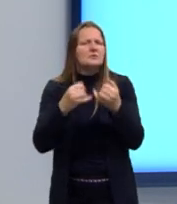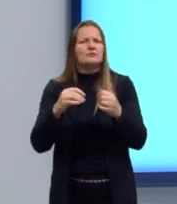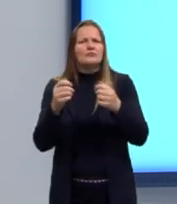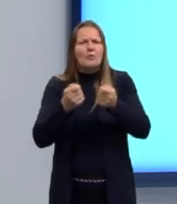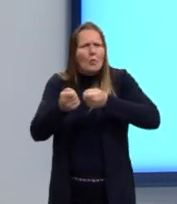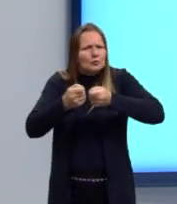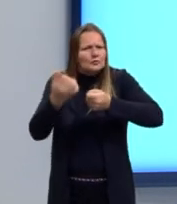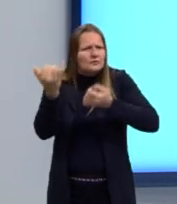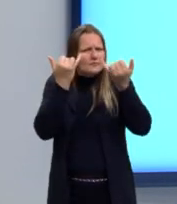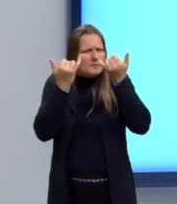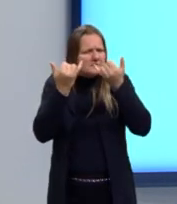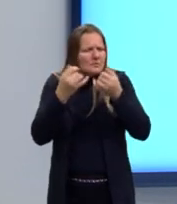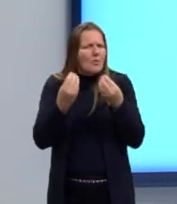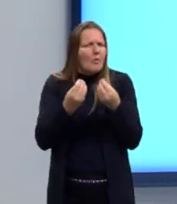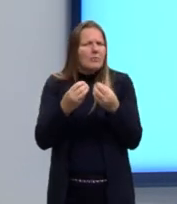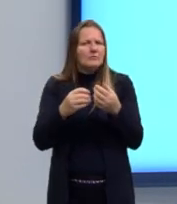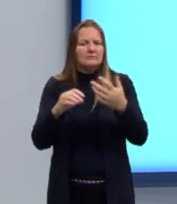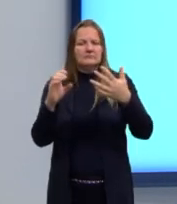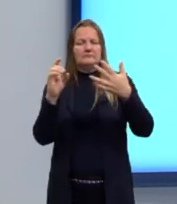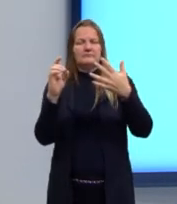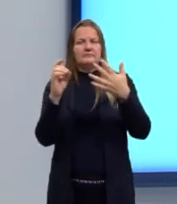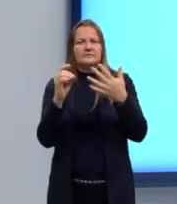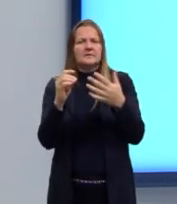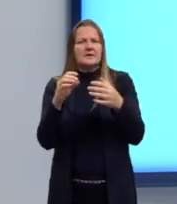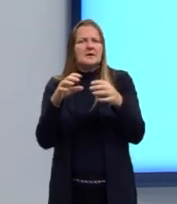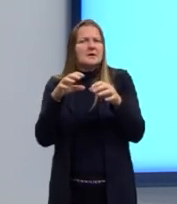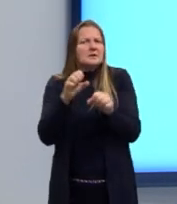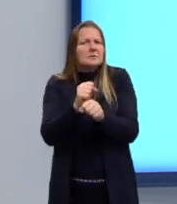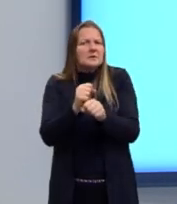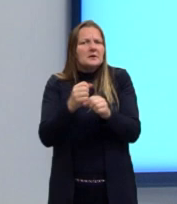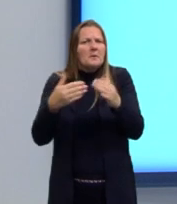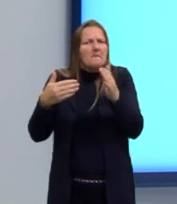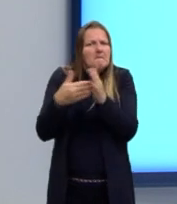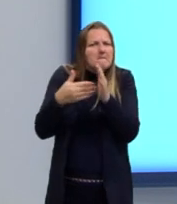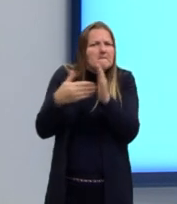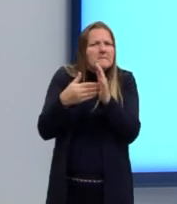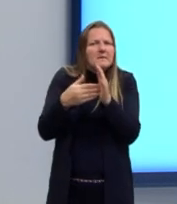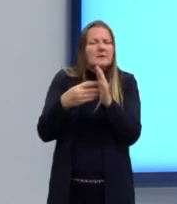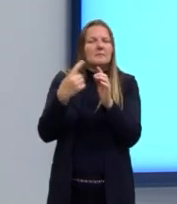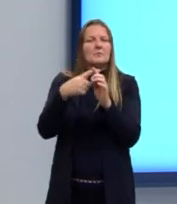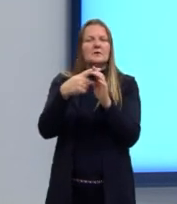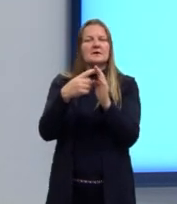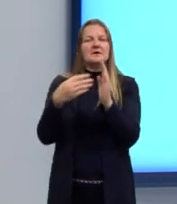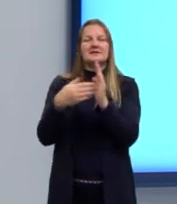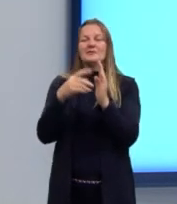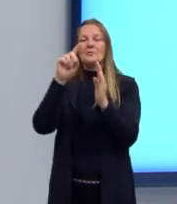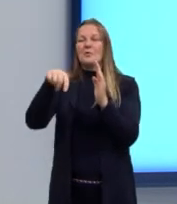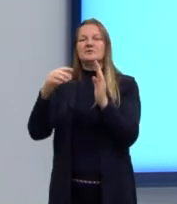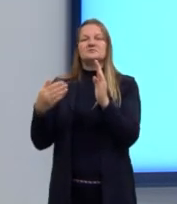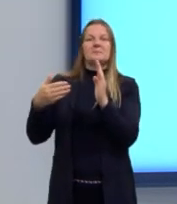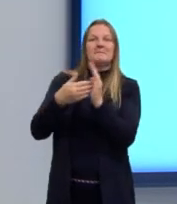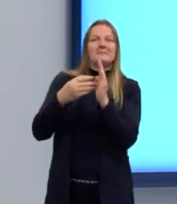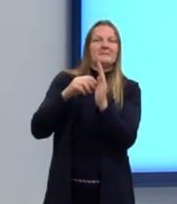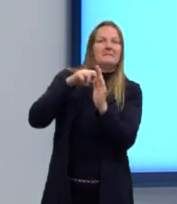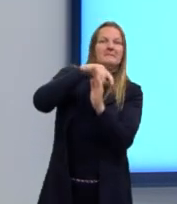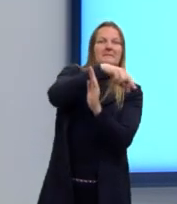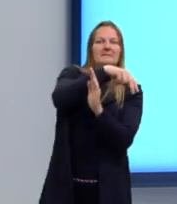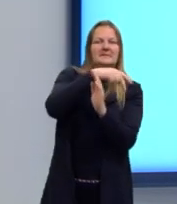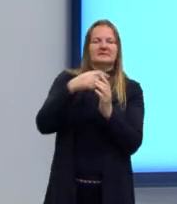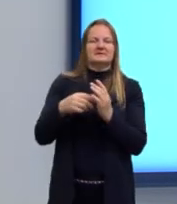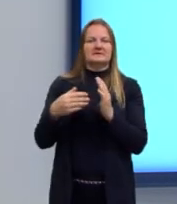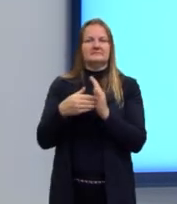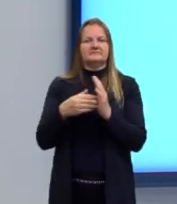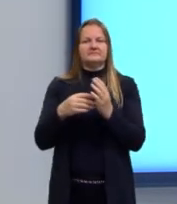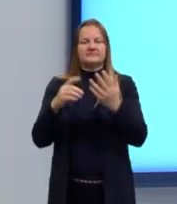seja de informações e adoção de Barreiras fitos sanitárias letra